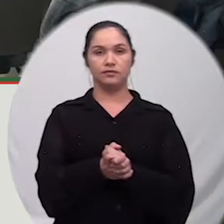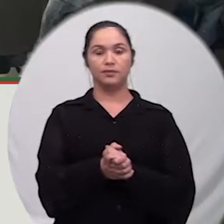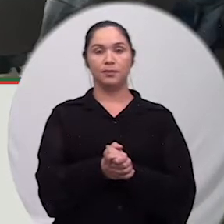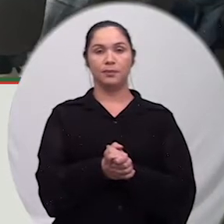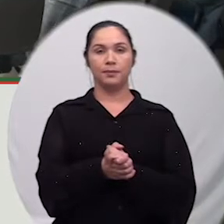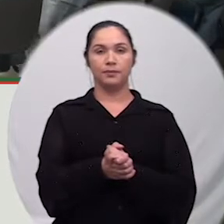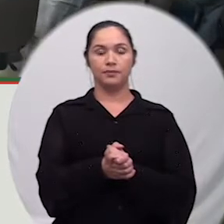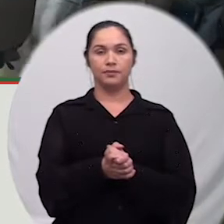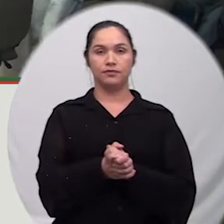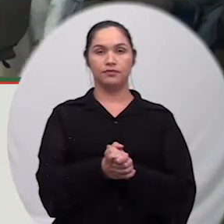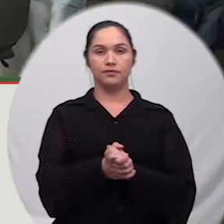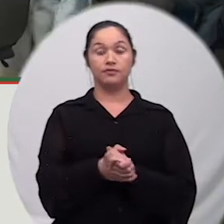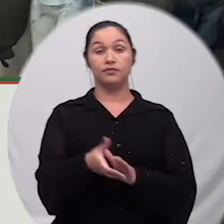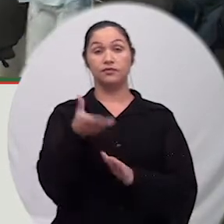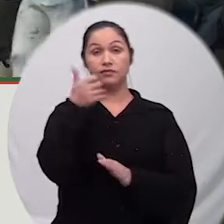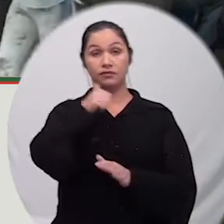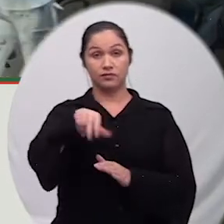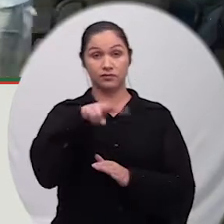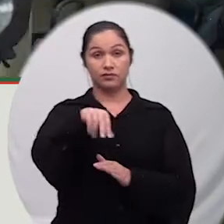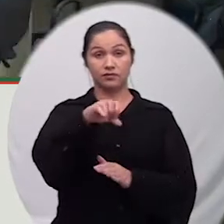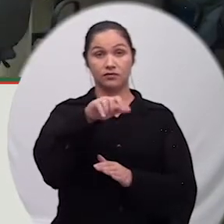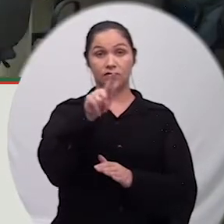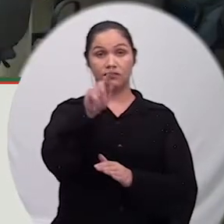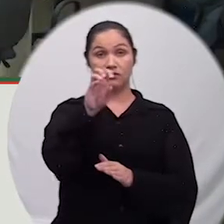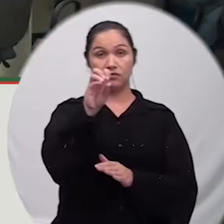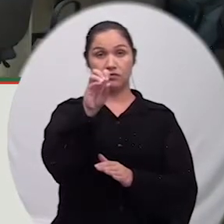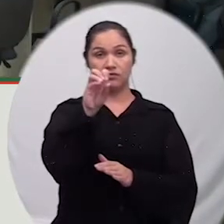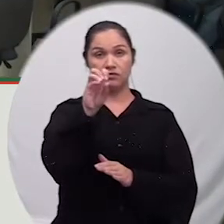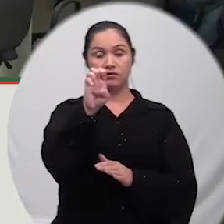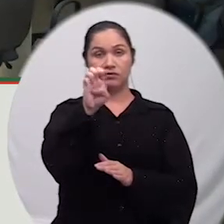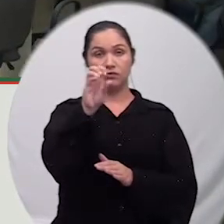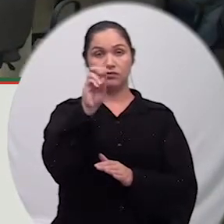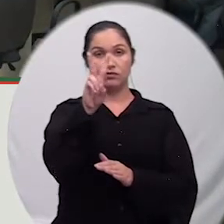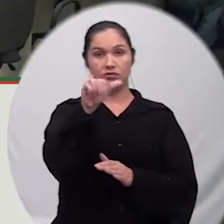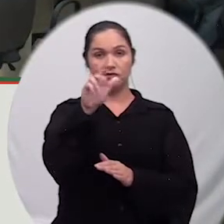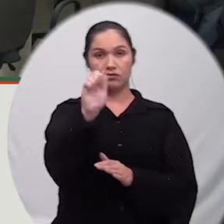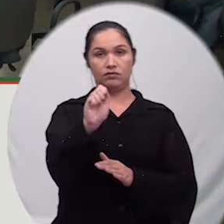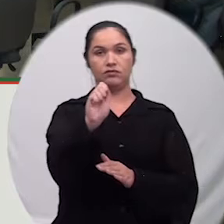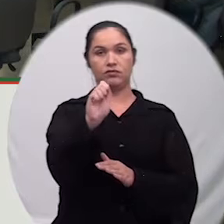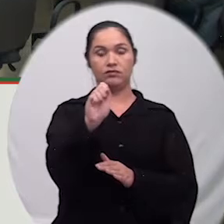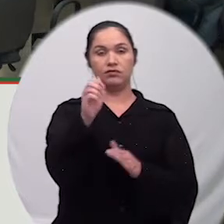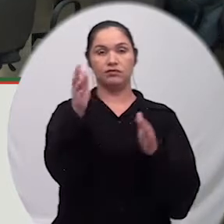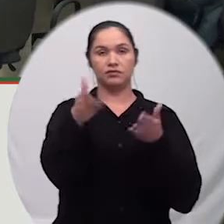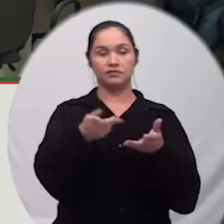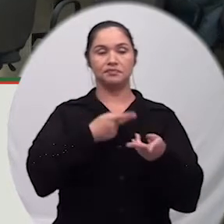de ordem cedida à vereadora Giovana Zanetti, líder de governo.